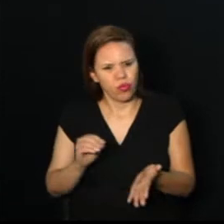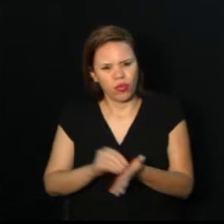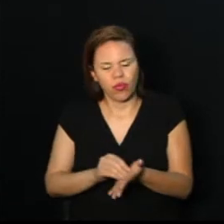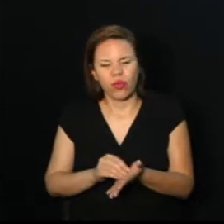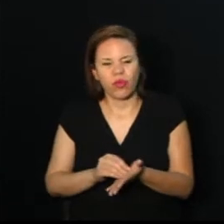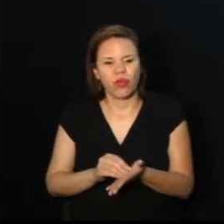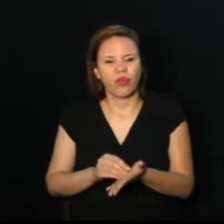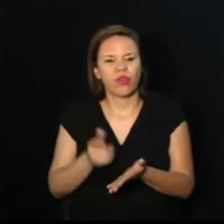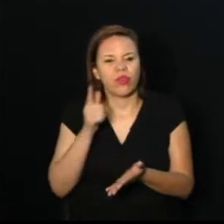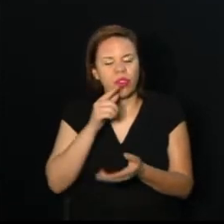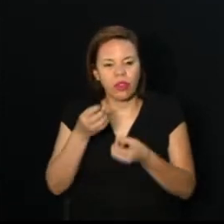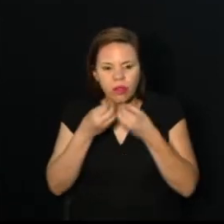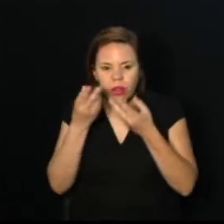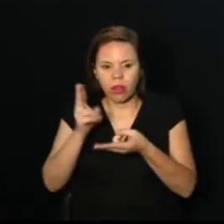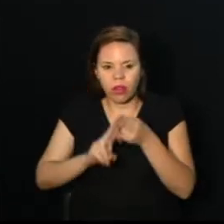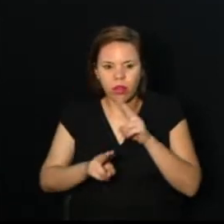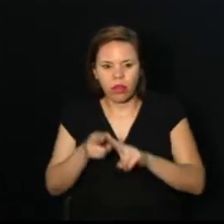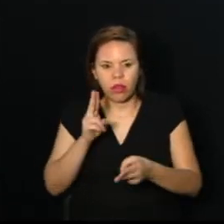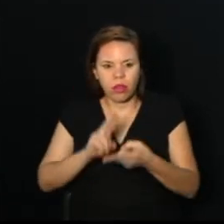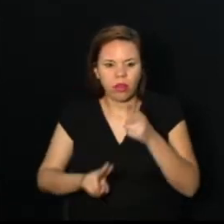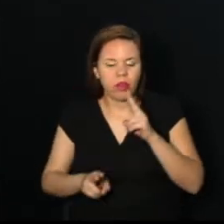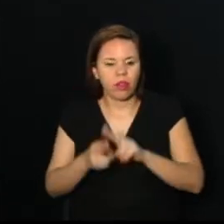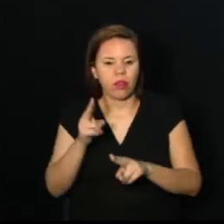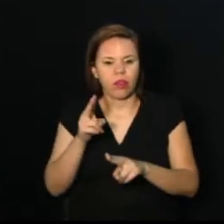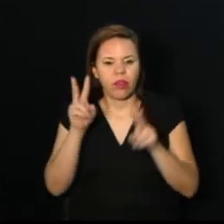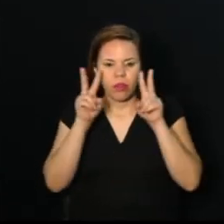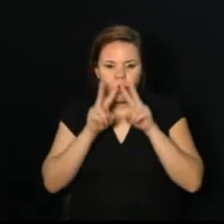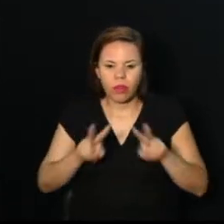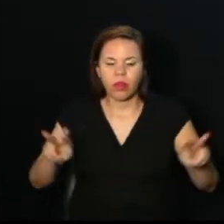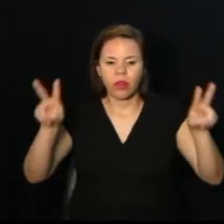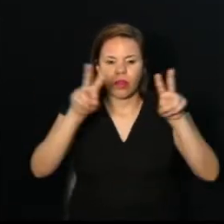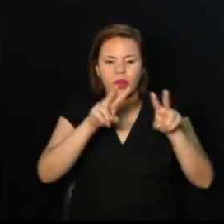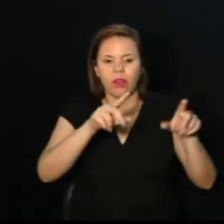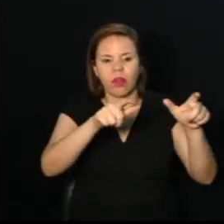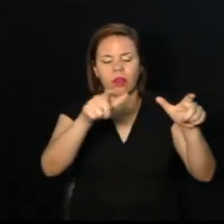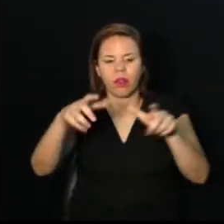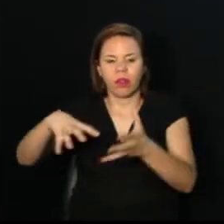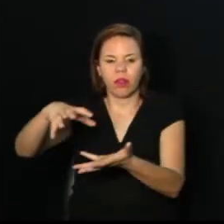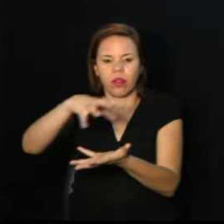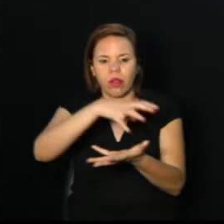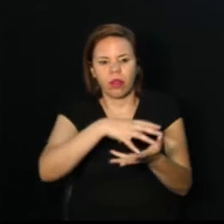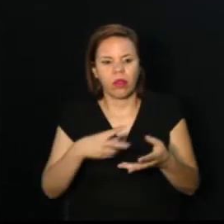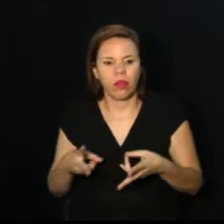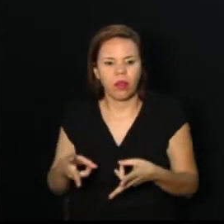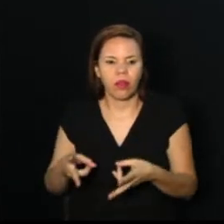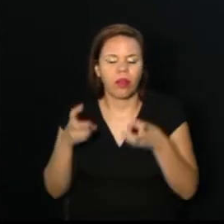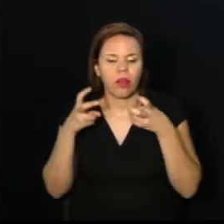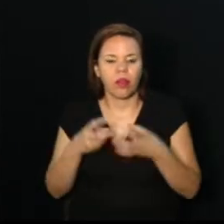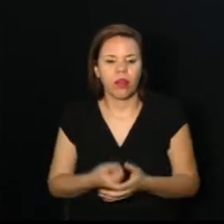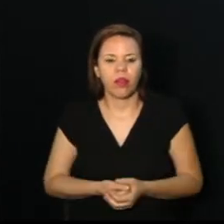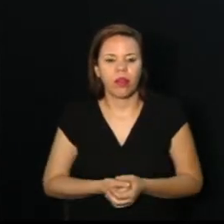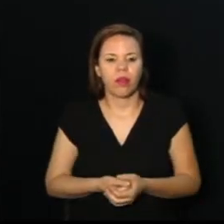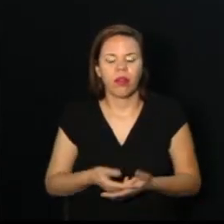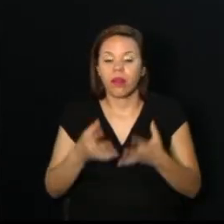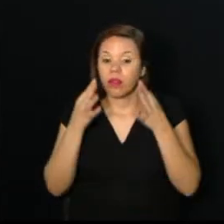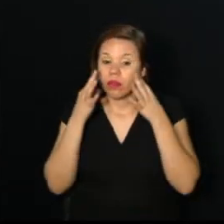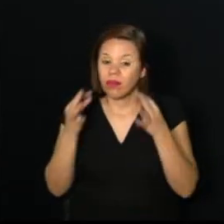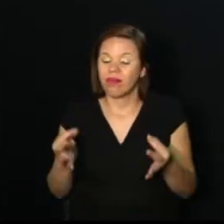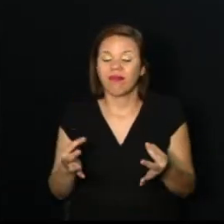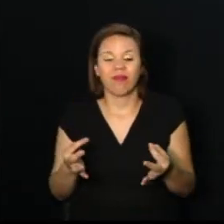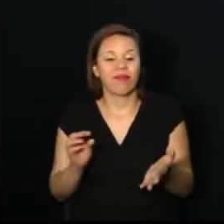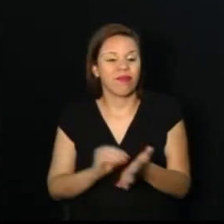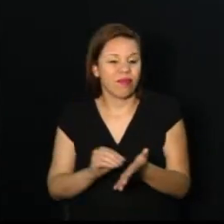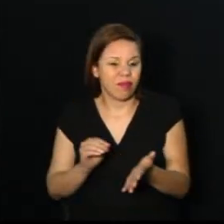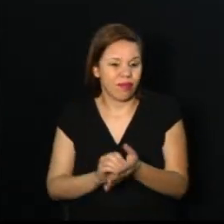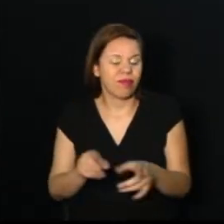fluência, déficit de habilidades visoespaciais perceptivas, déficit de